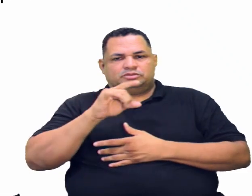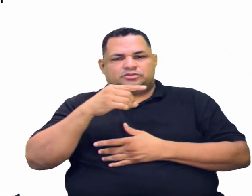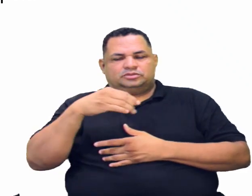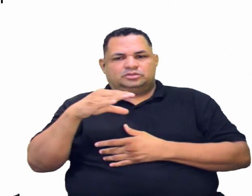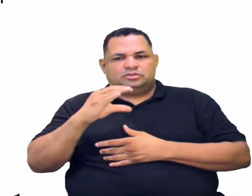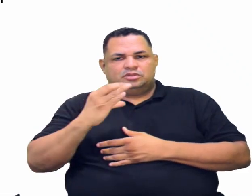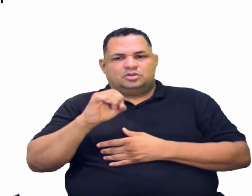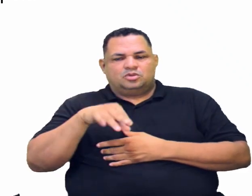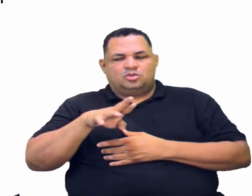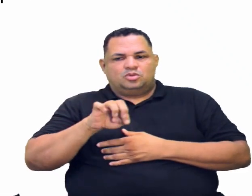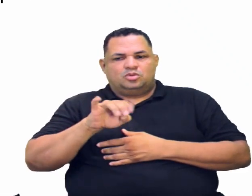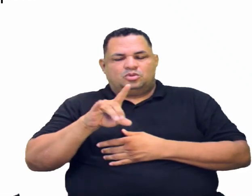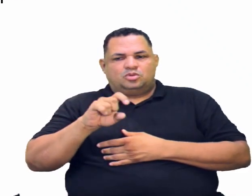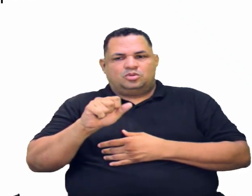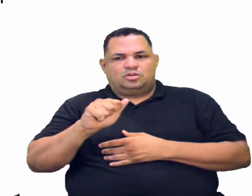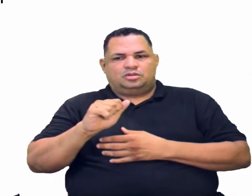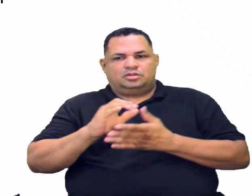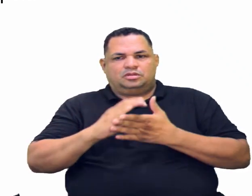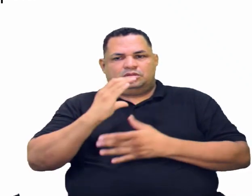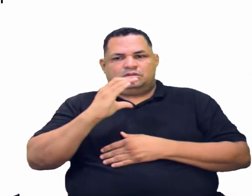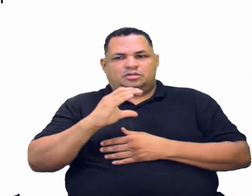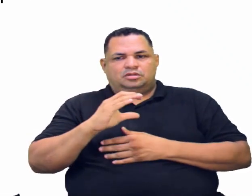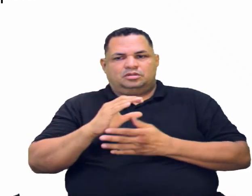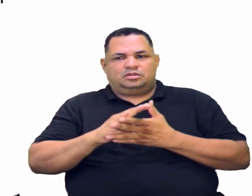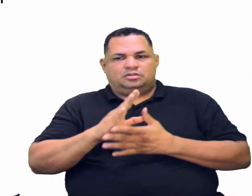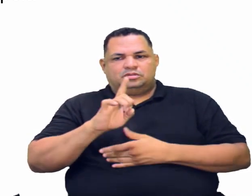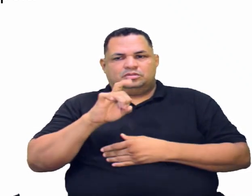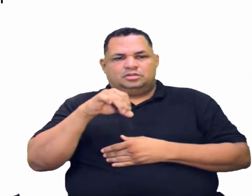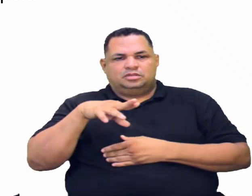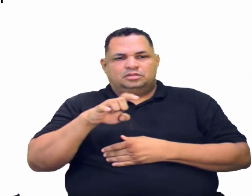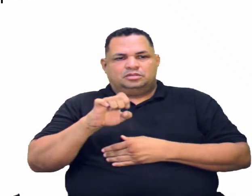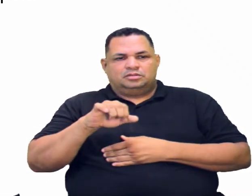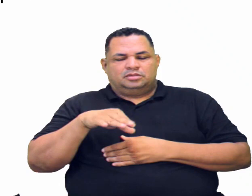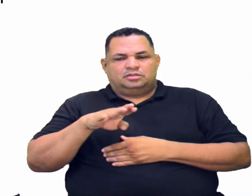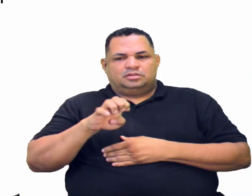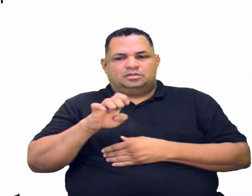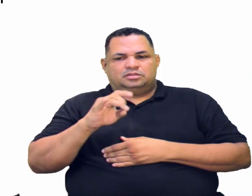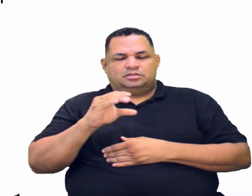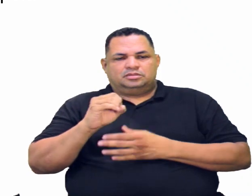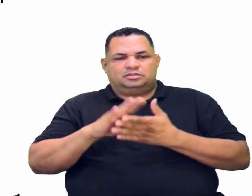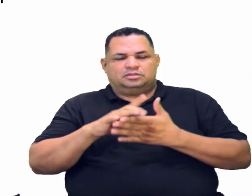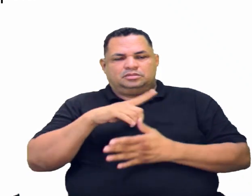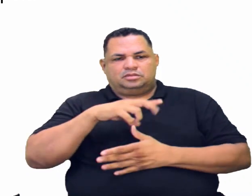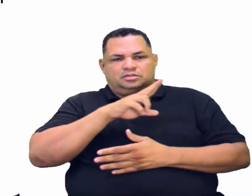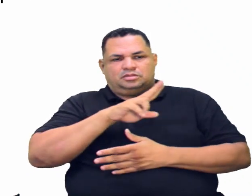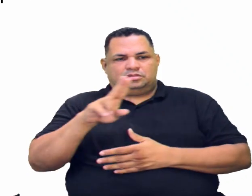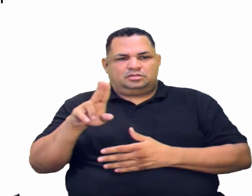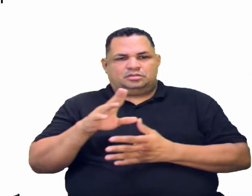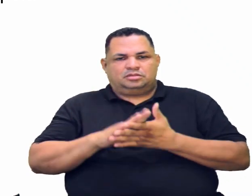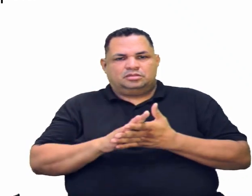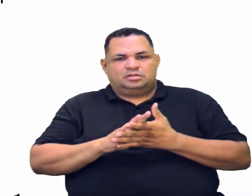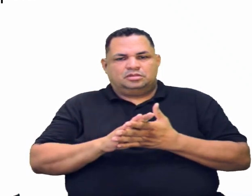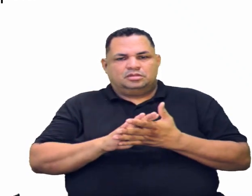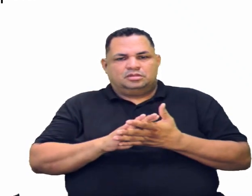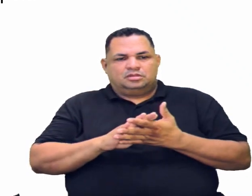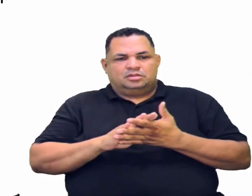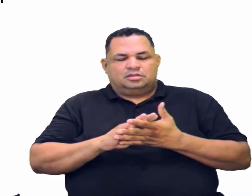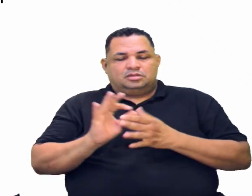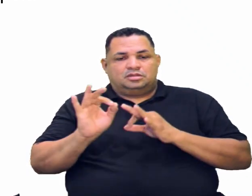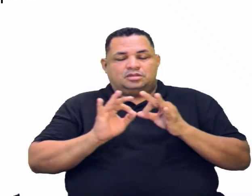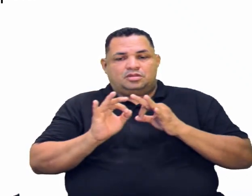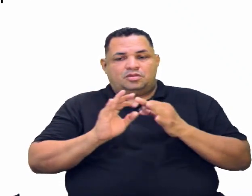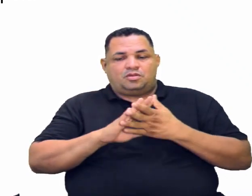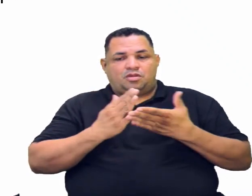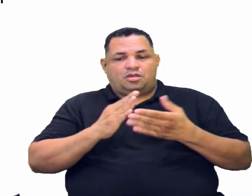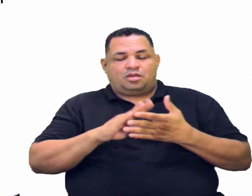cromo, o dicromato de potássio, são o que nós chamamos de catalisadores que vão